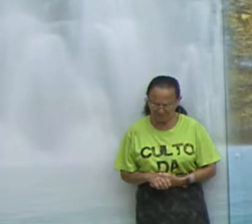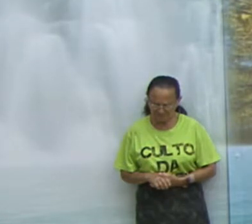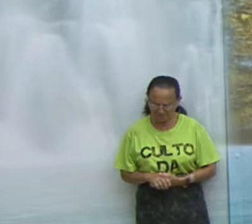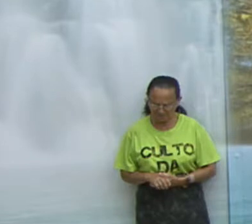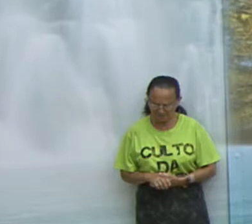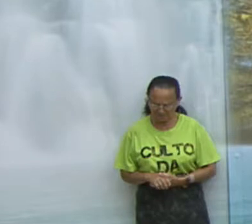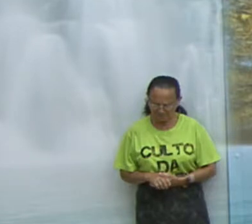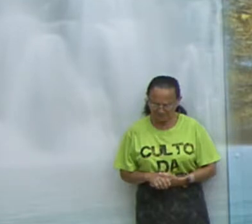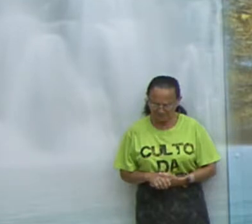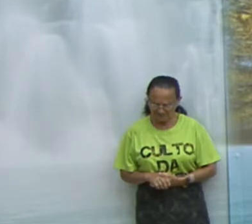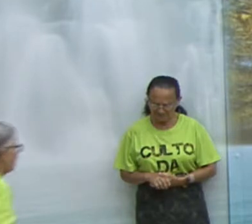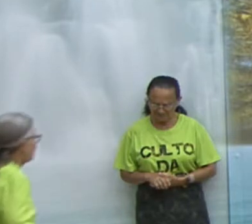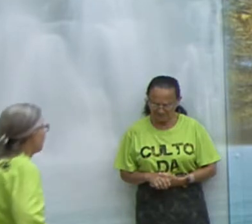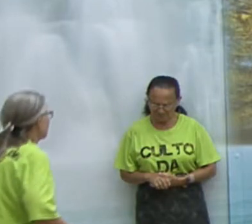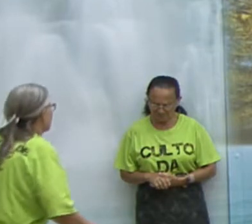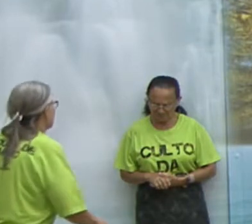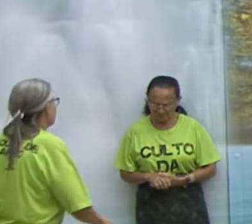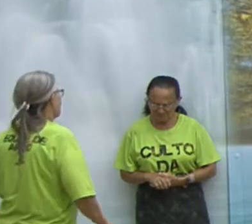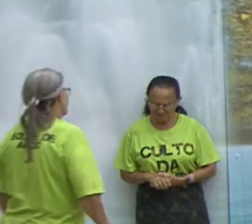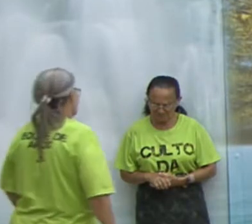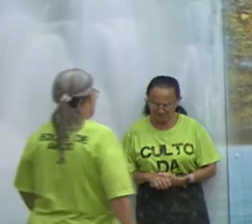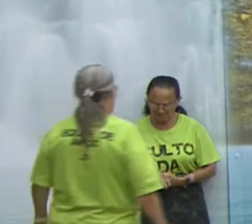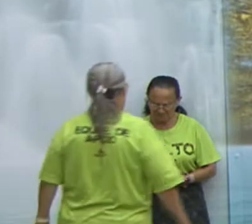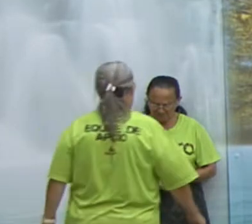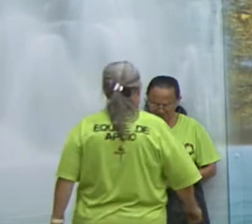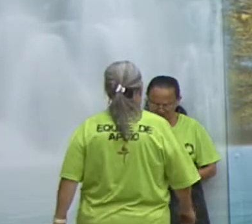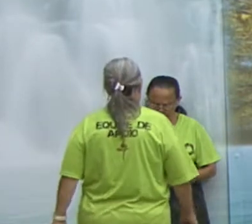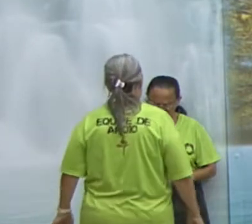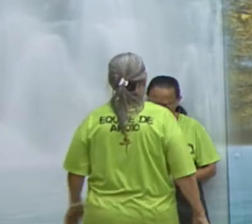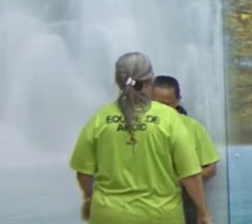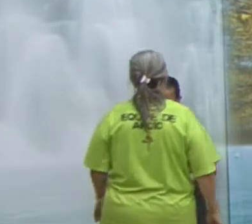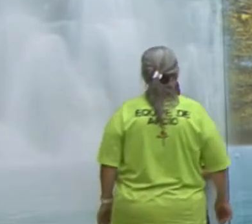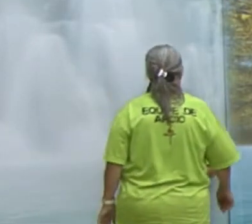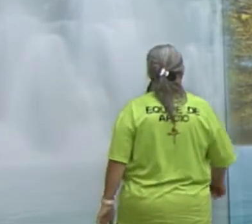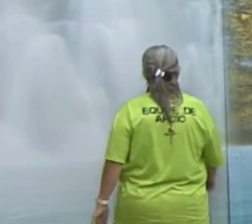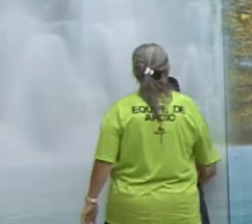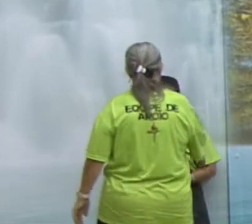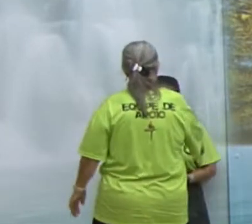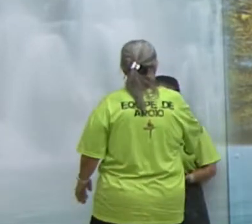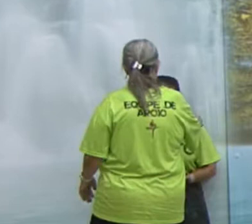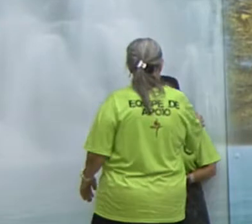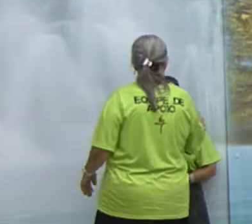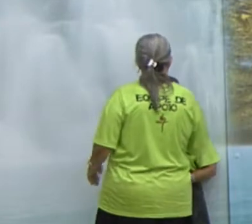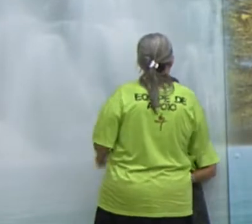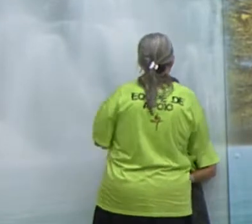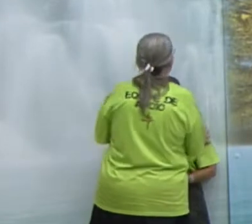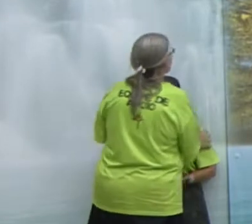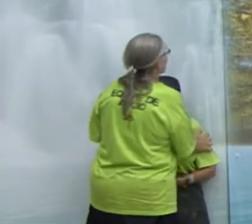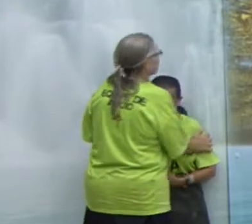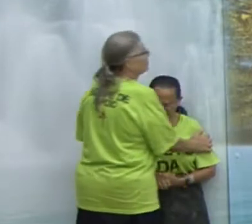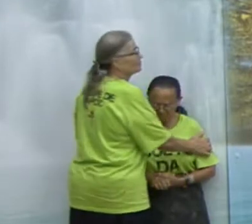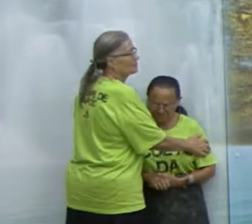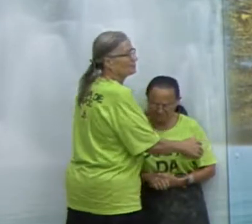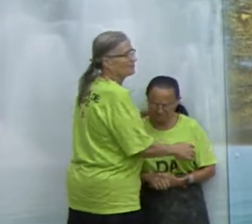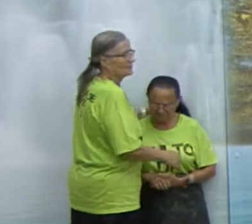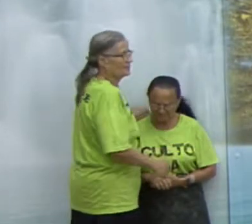espírito maligno, ele estava manifesto. E ali eu repreendi aquele espírito, mandei